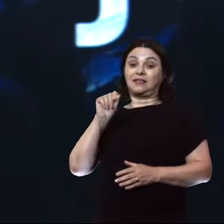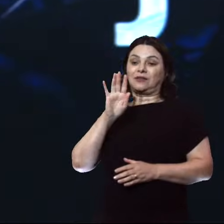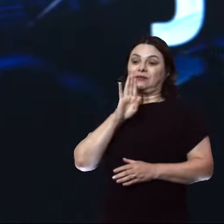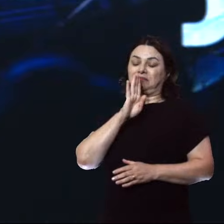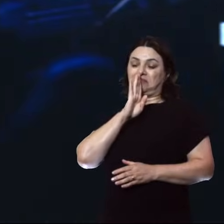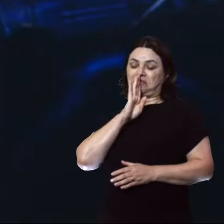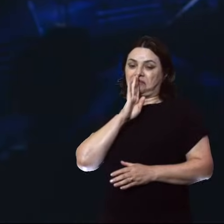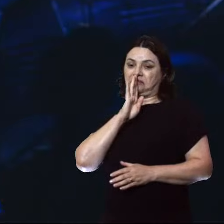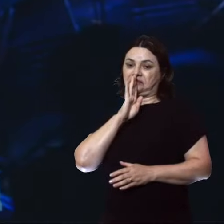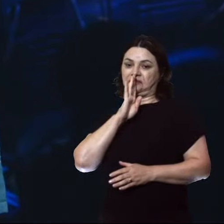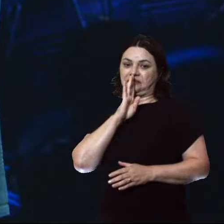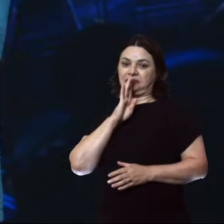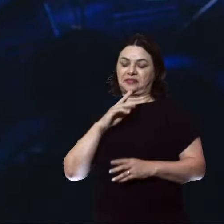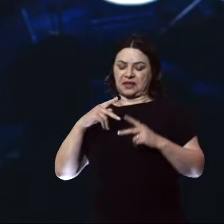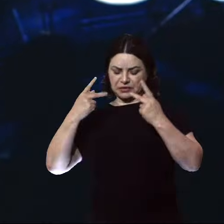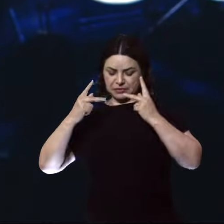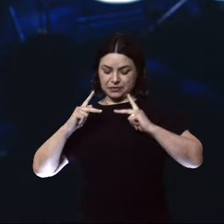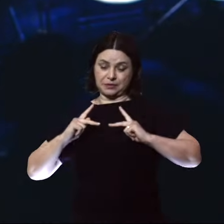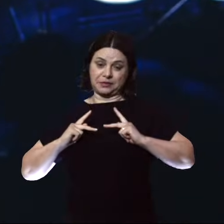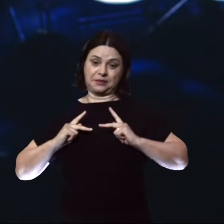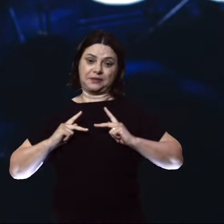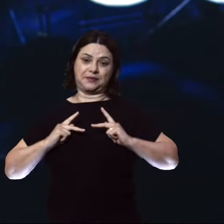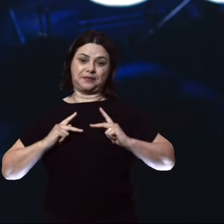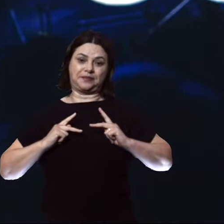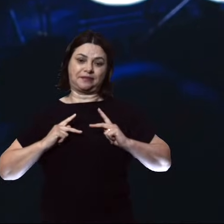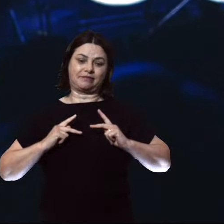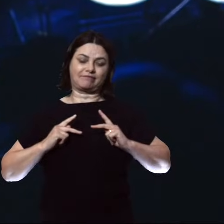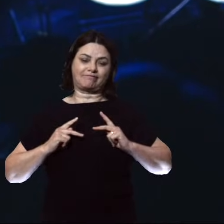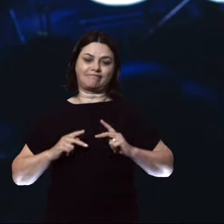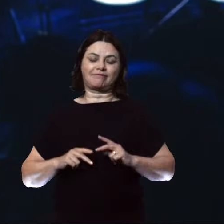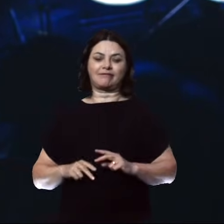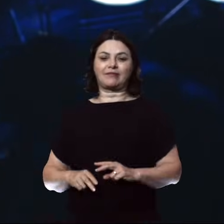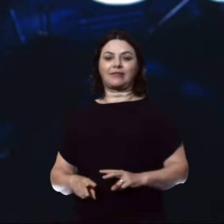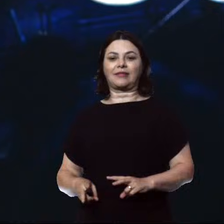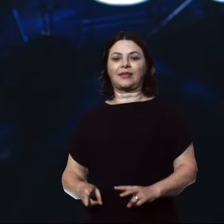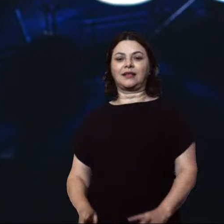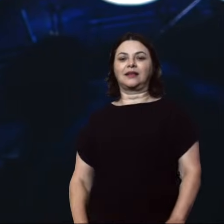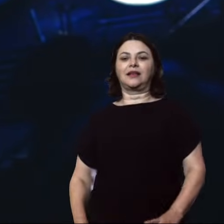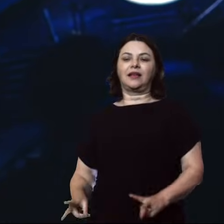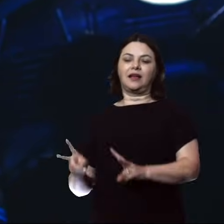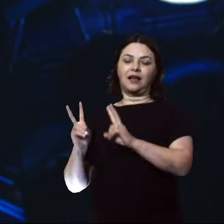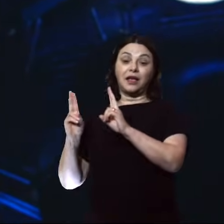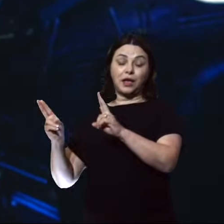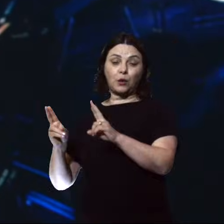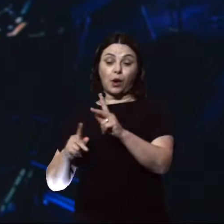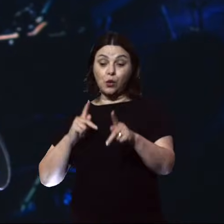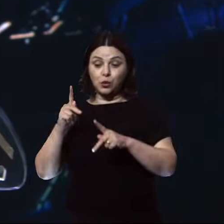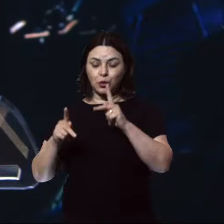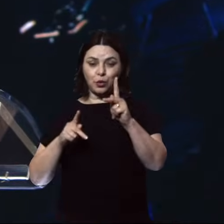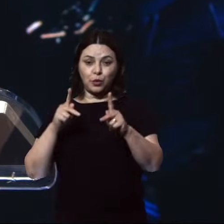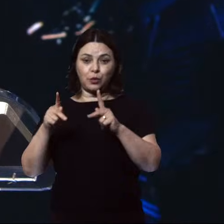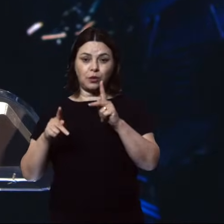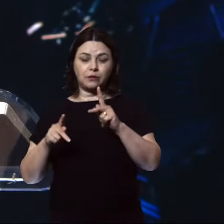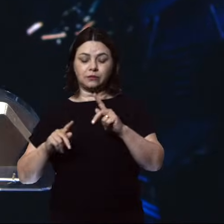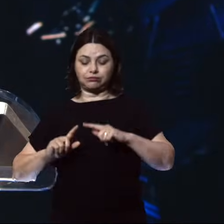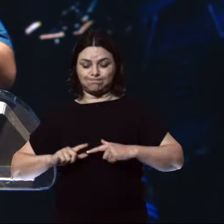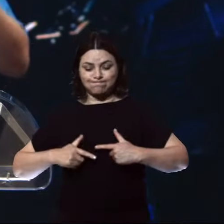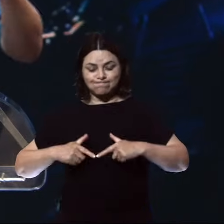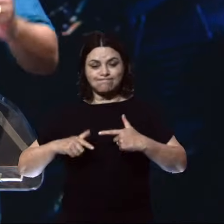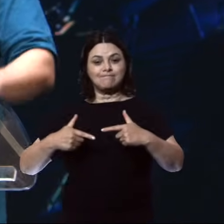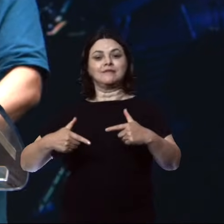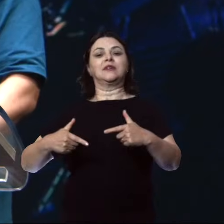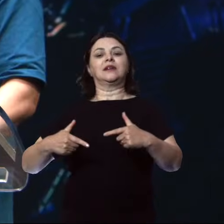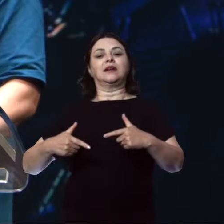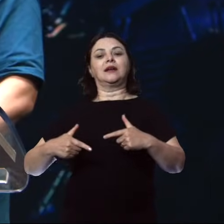do jeito que eu estou. E é mais ou menos como o povo de Israel estava dizendo assim que sai do Egito para Moisés.